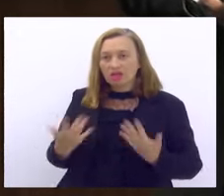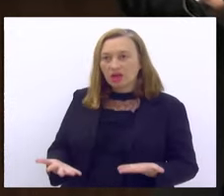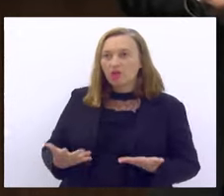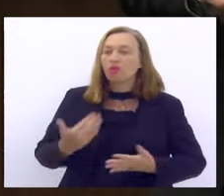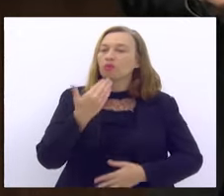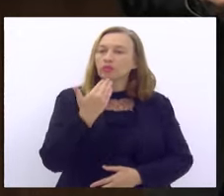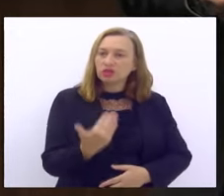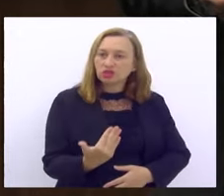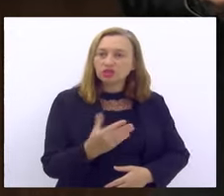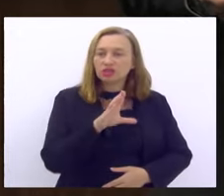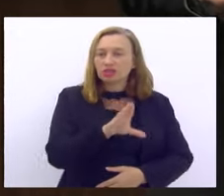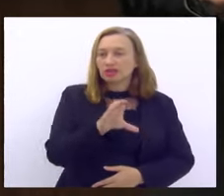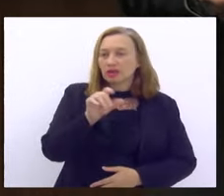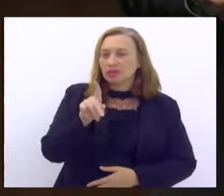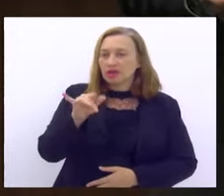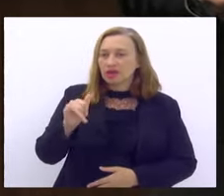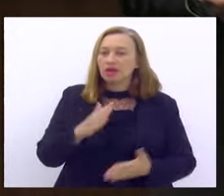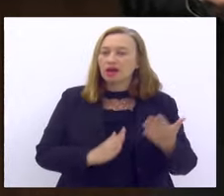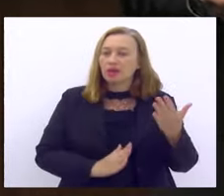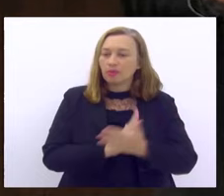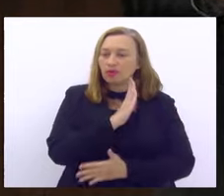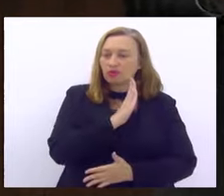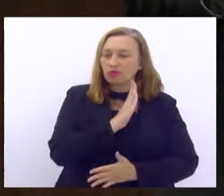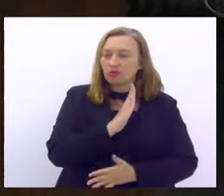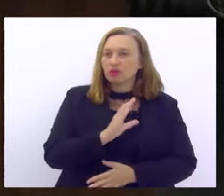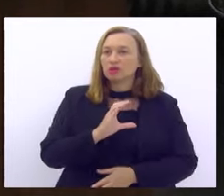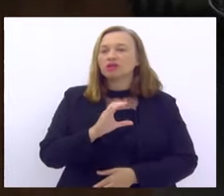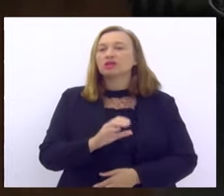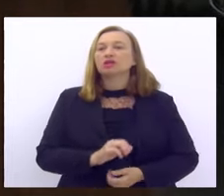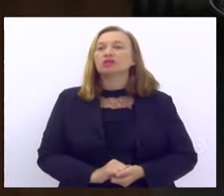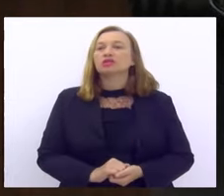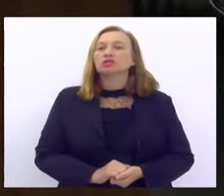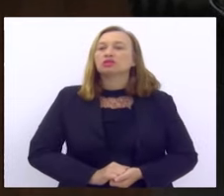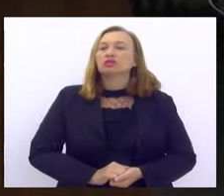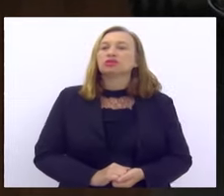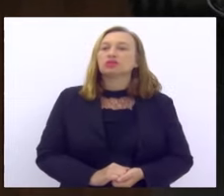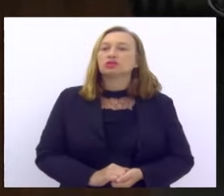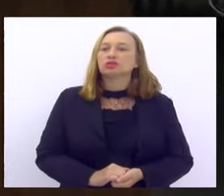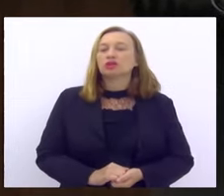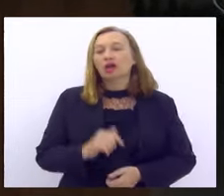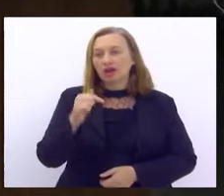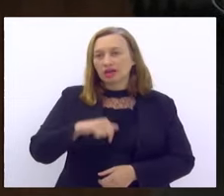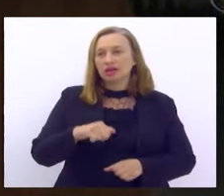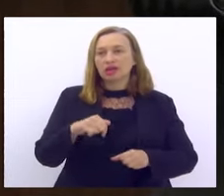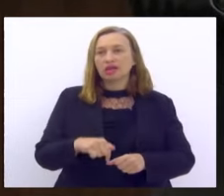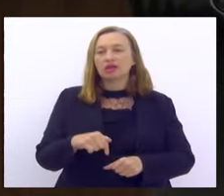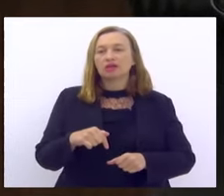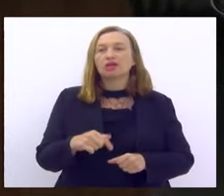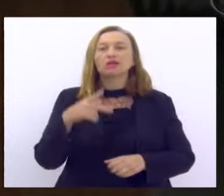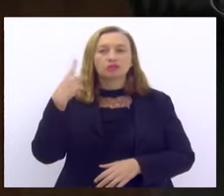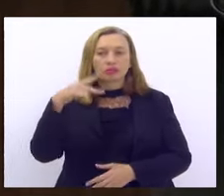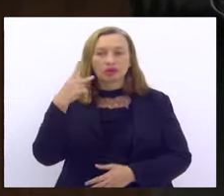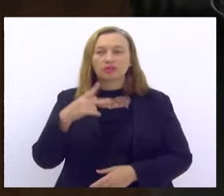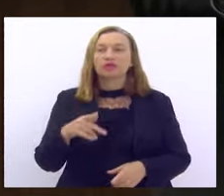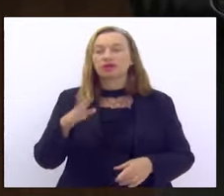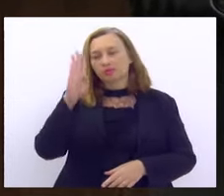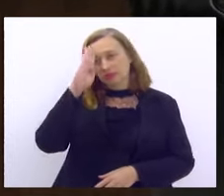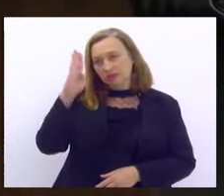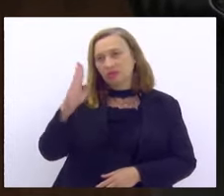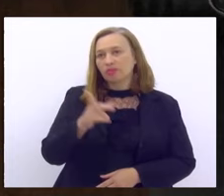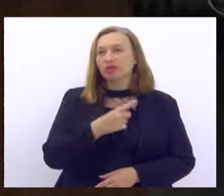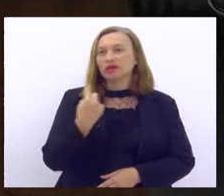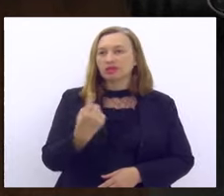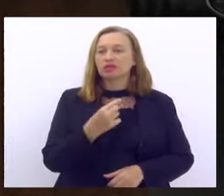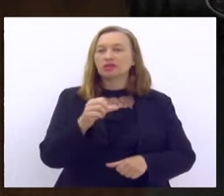um pedido que a CPI aprovou no âmbito da CPI por unanimidade e que aqui a aprovação do Parlamento é fundamental para a